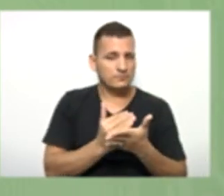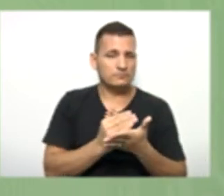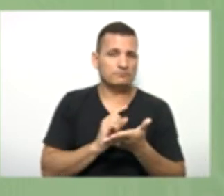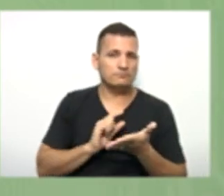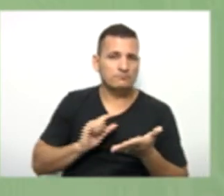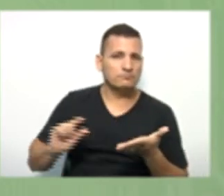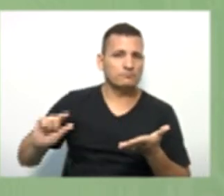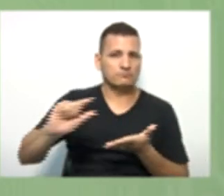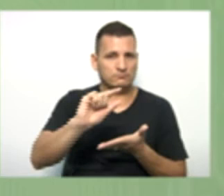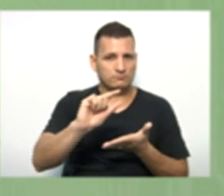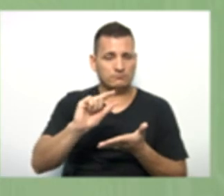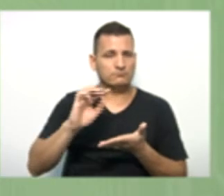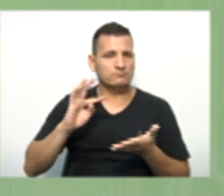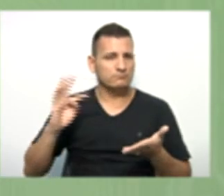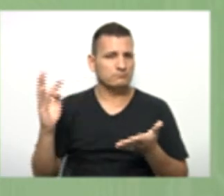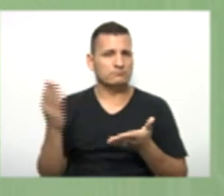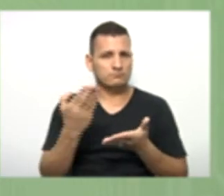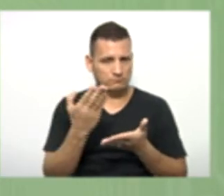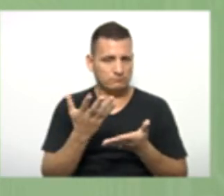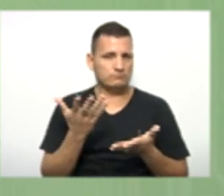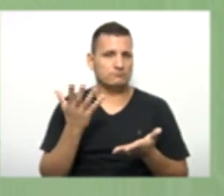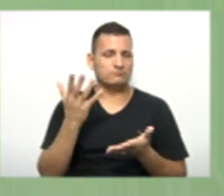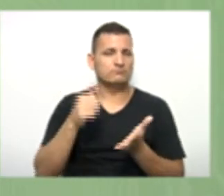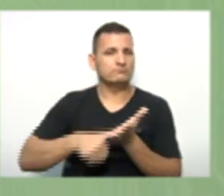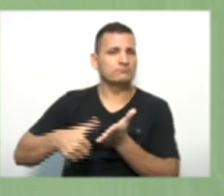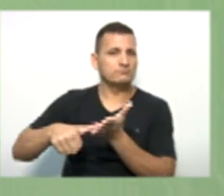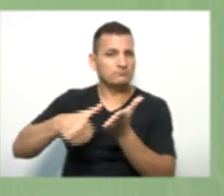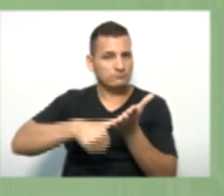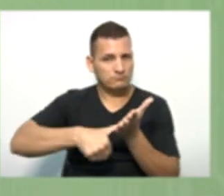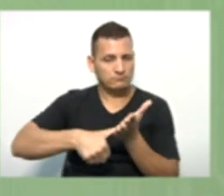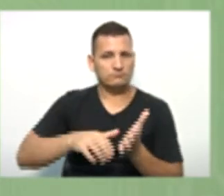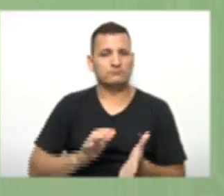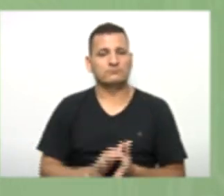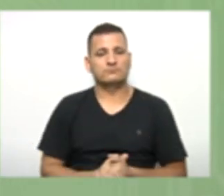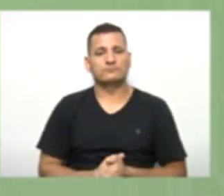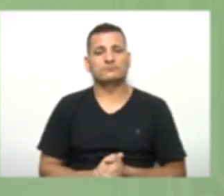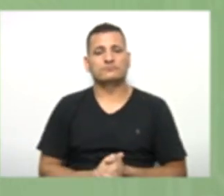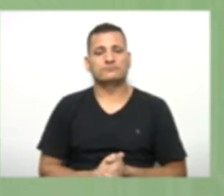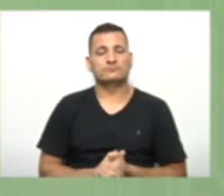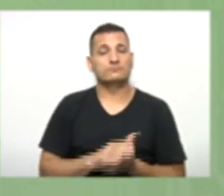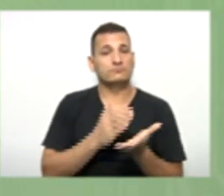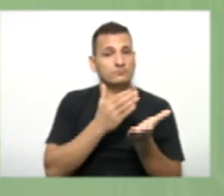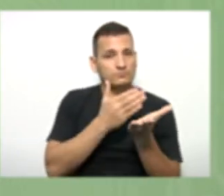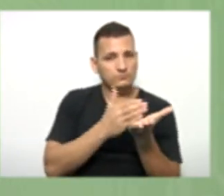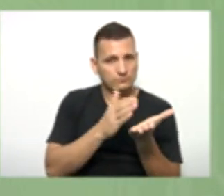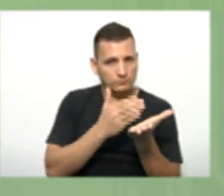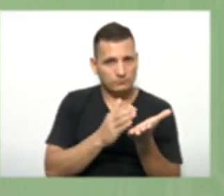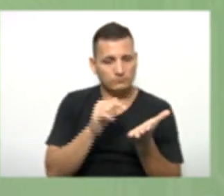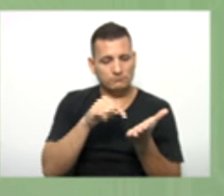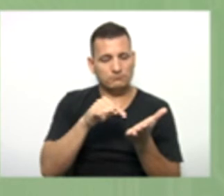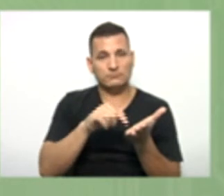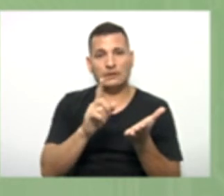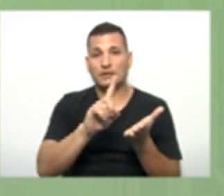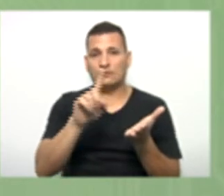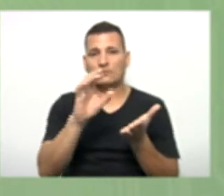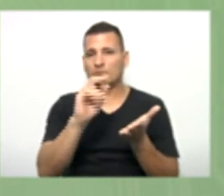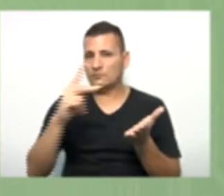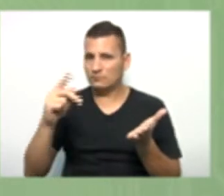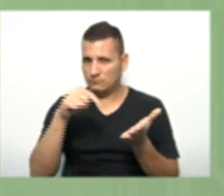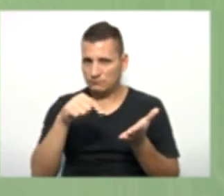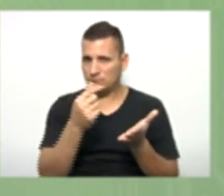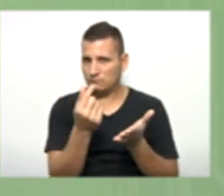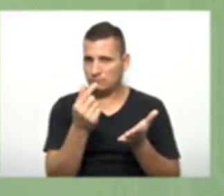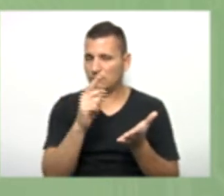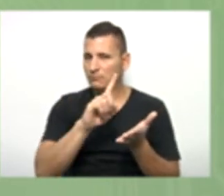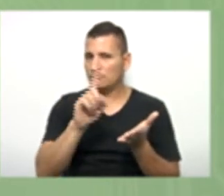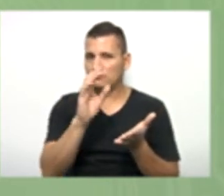os sócios. Então, vamos lá. A sobra dos atos não cooperativos. Aí eu pergunto